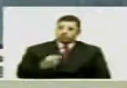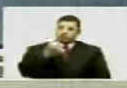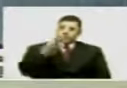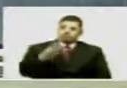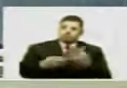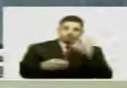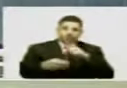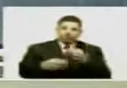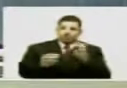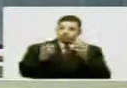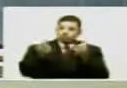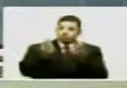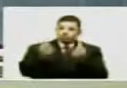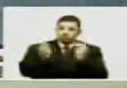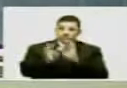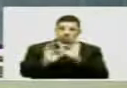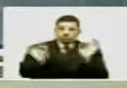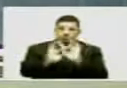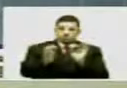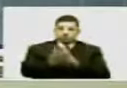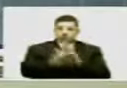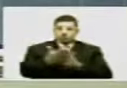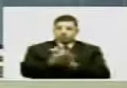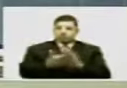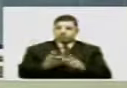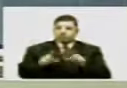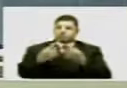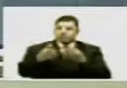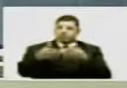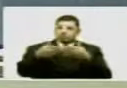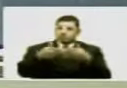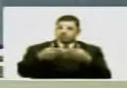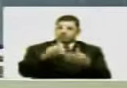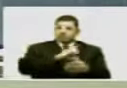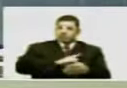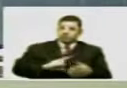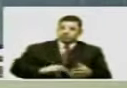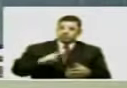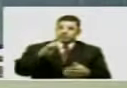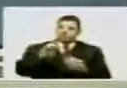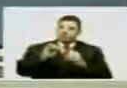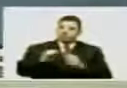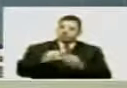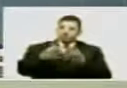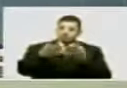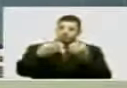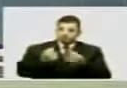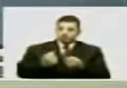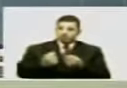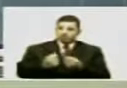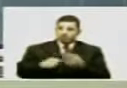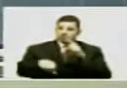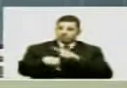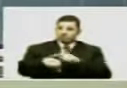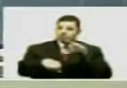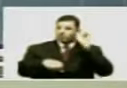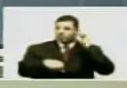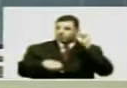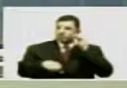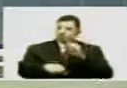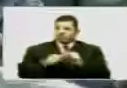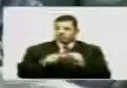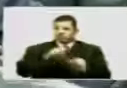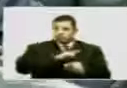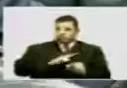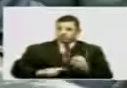Quando não tem nenhum centavo ainda para a execução dessa oba? Mas eu peço, deputado Marco Alves, se Vossa Excelência permitir, um minuto para ouvir o deputado